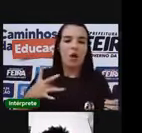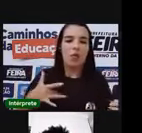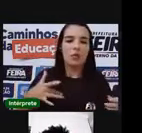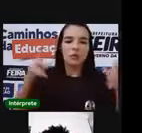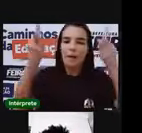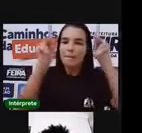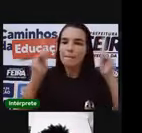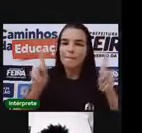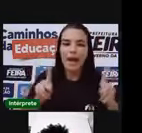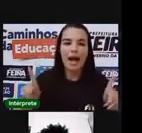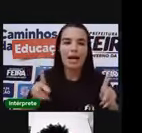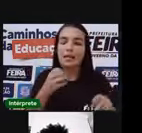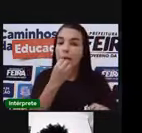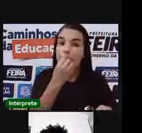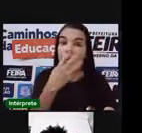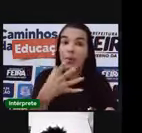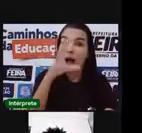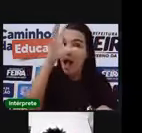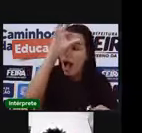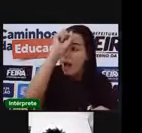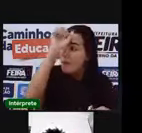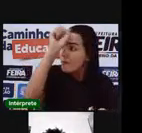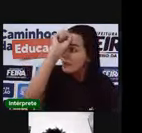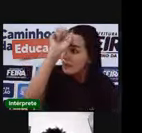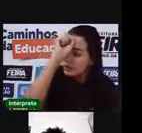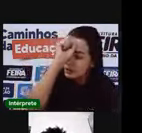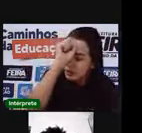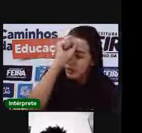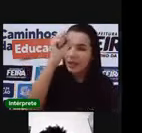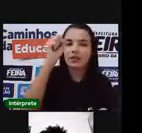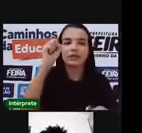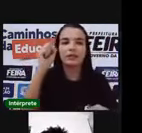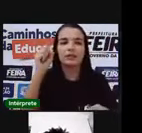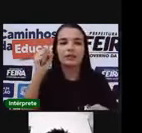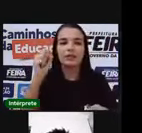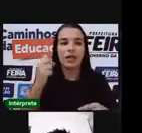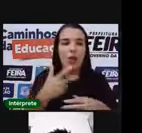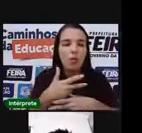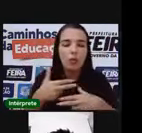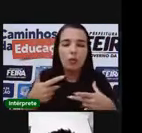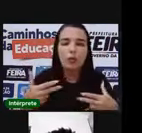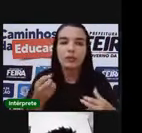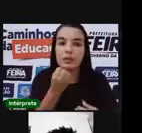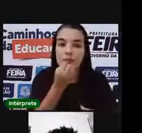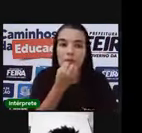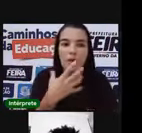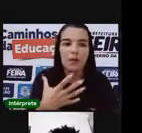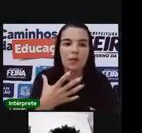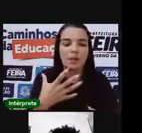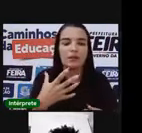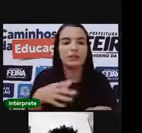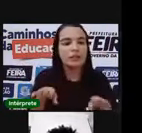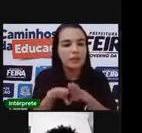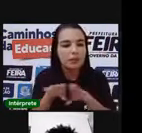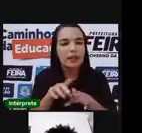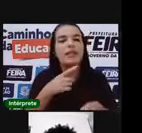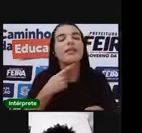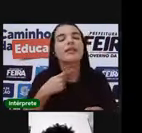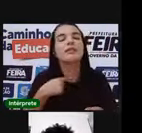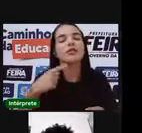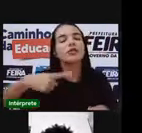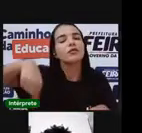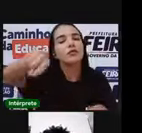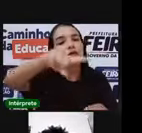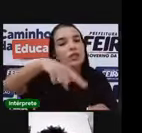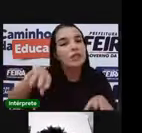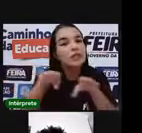boas aprendizagens, tá? Desejo aprendizagens valiosas e desejo isso tudo para vocês e para a família de